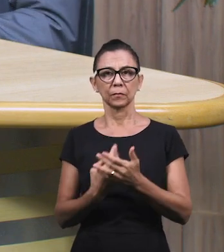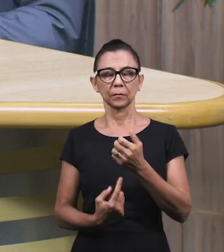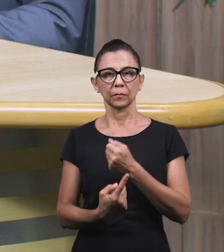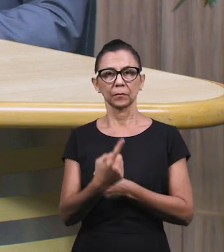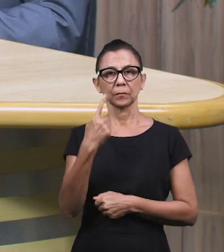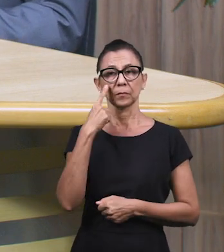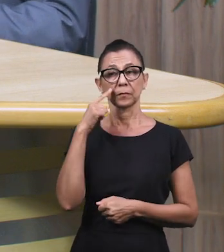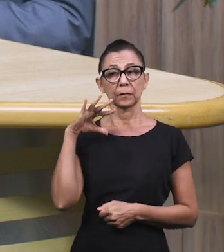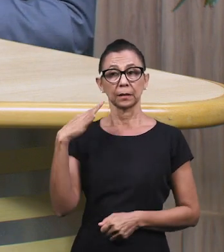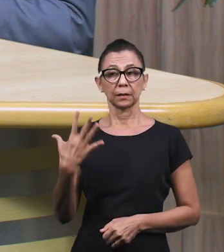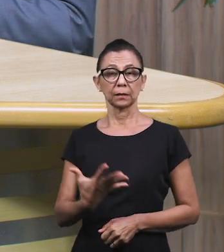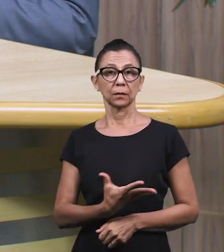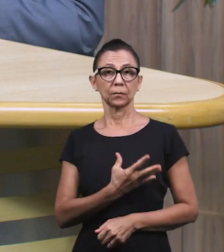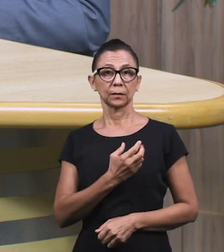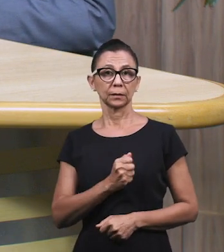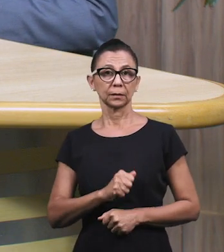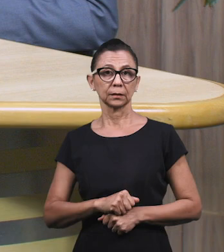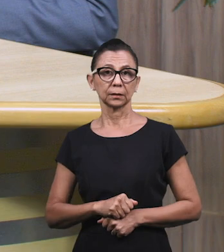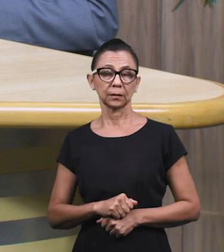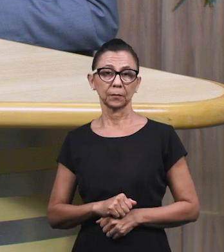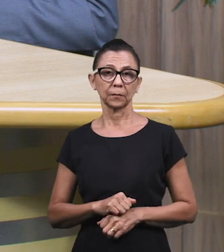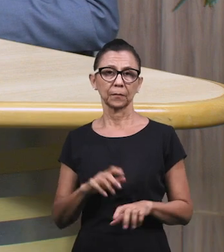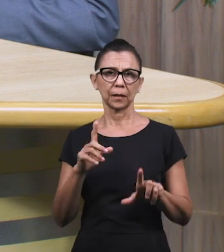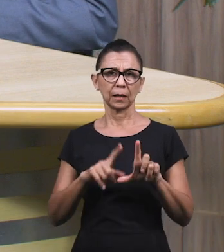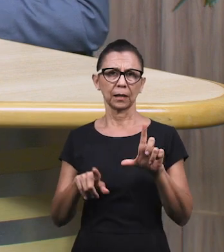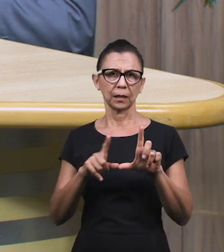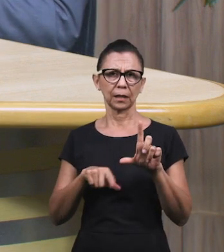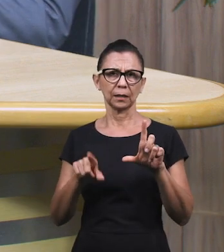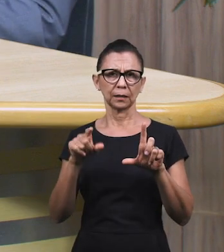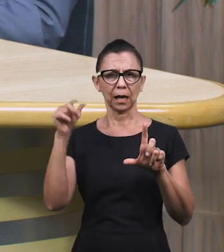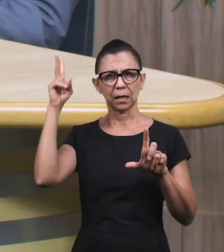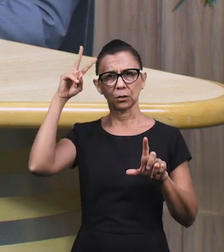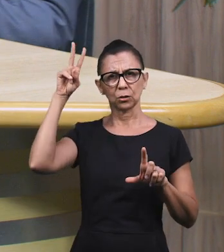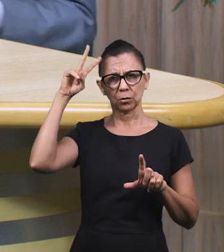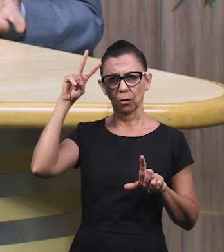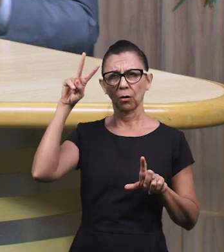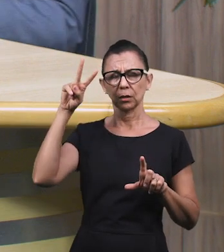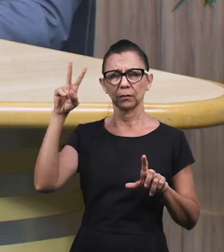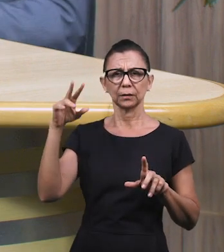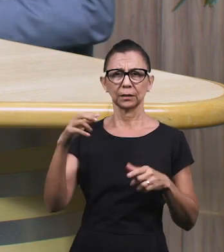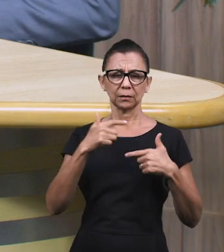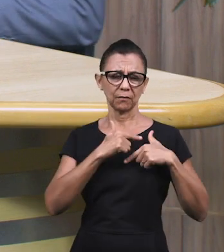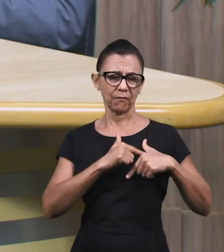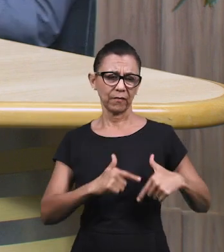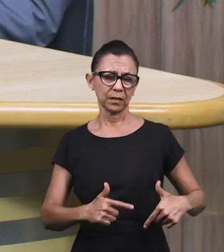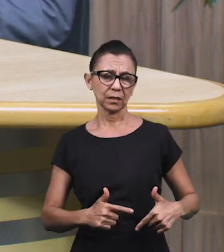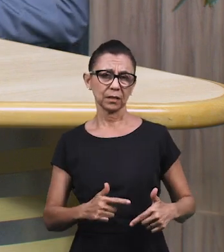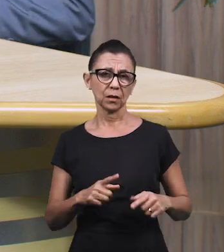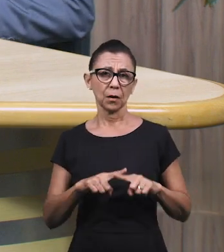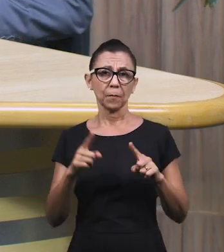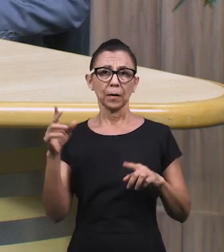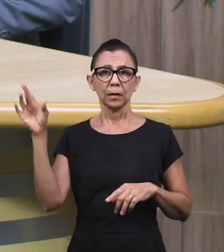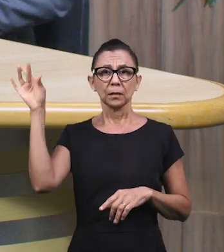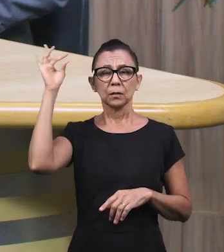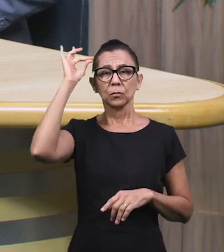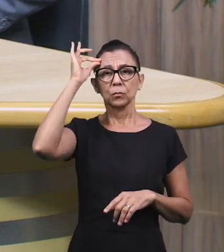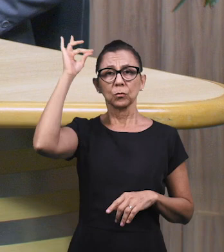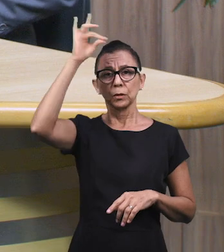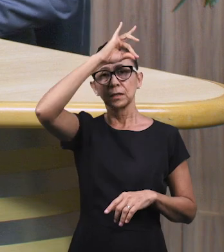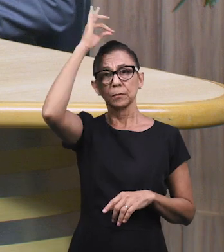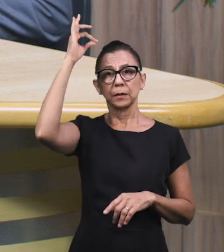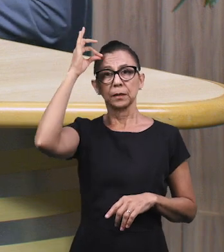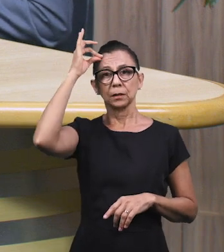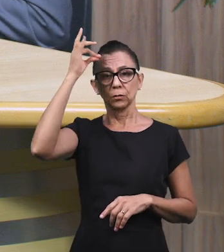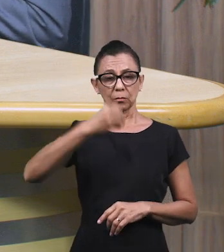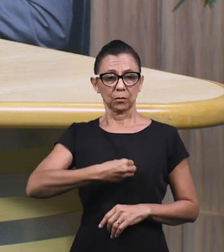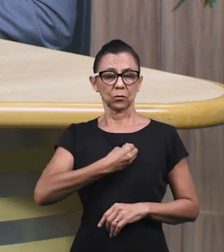salvação. A letra faz o quê? Mata. E o Espírito? Vivifica. Então você pensa assim, mas como é que eu vou viver sem o